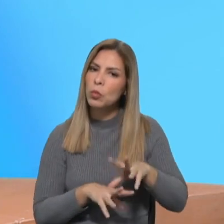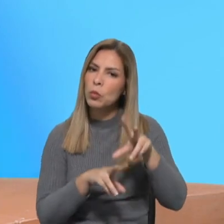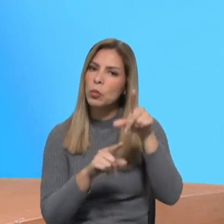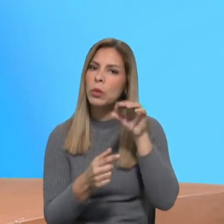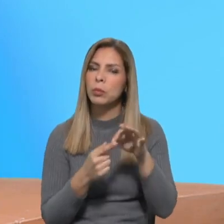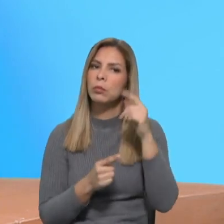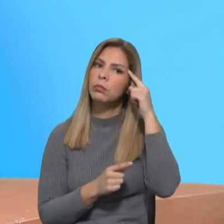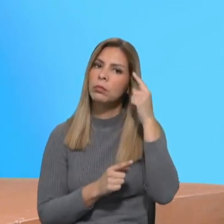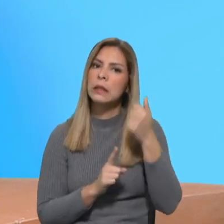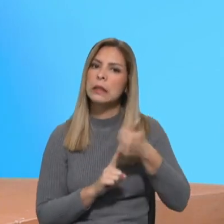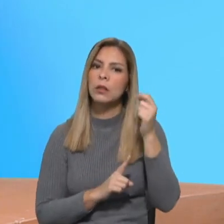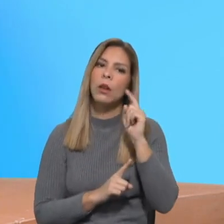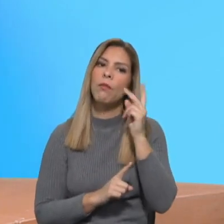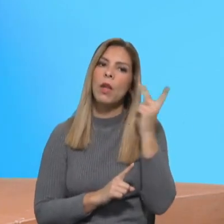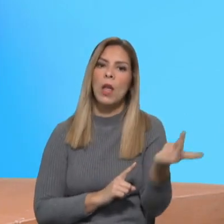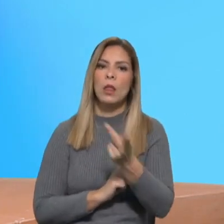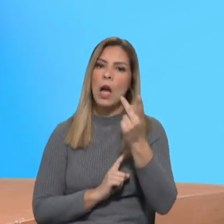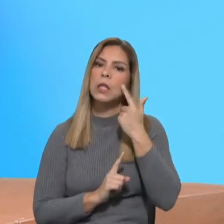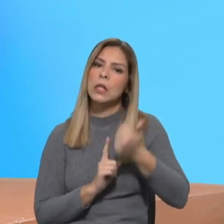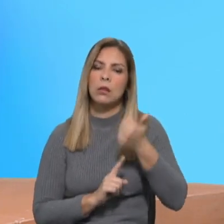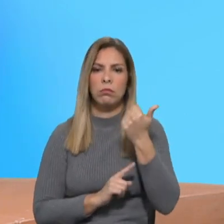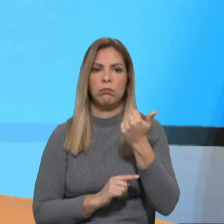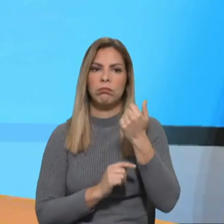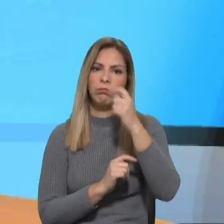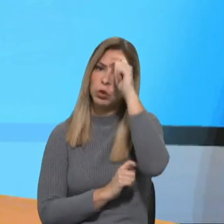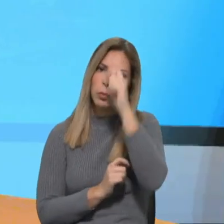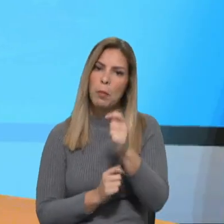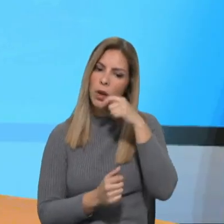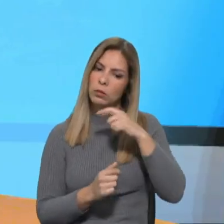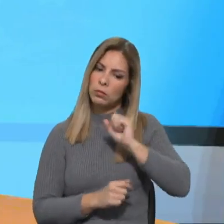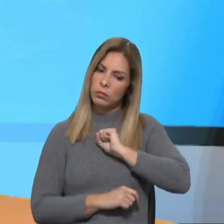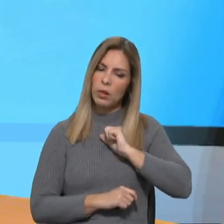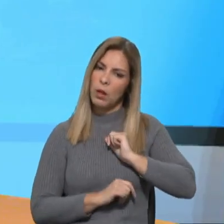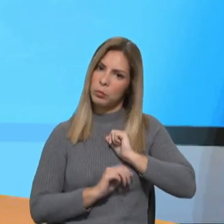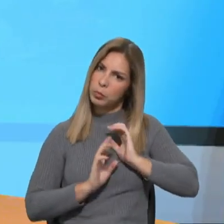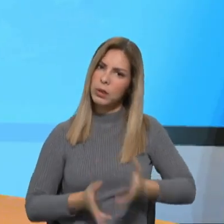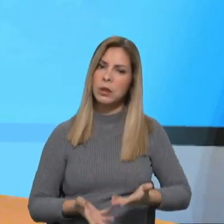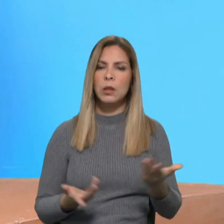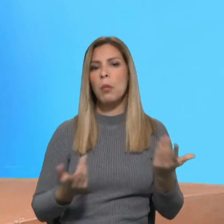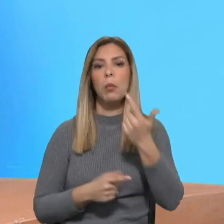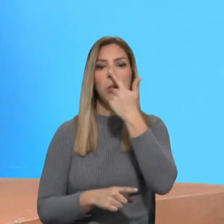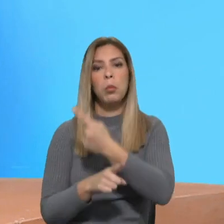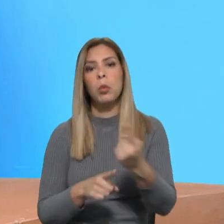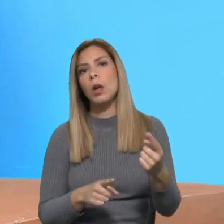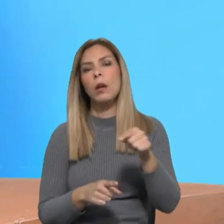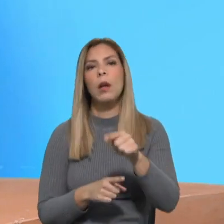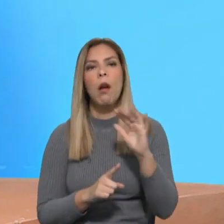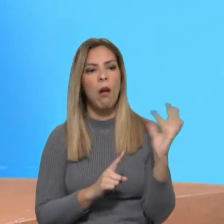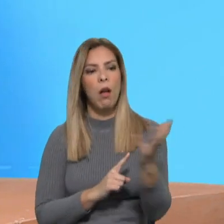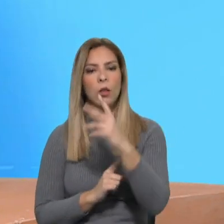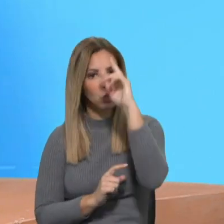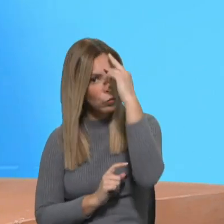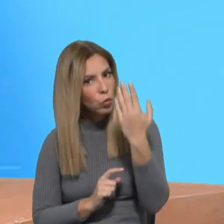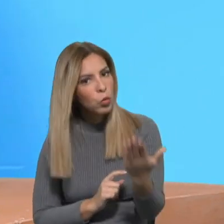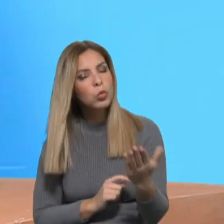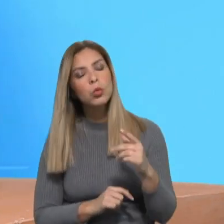que merece o nosso profundo respeito. Ele referia os que assinaram os seus artigos com sangue. Está lá nesse discurso, mas